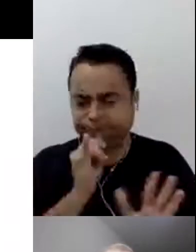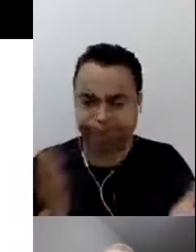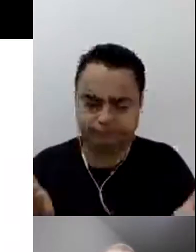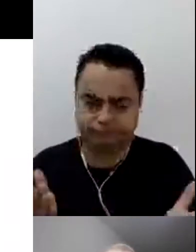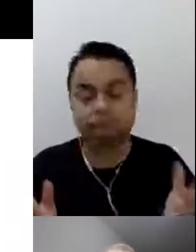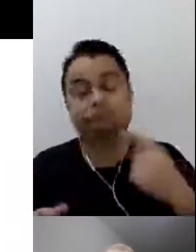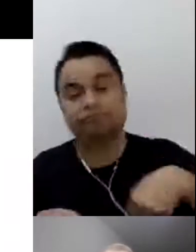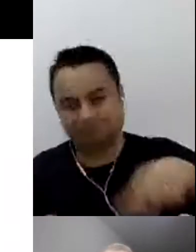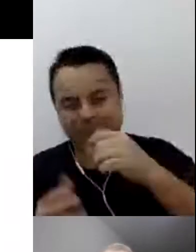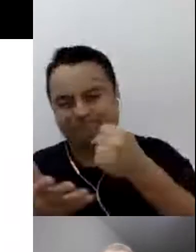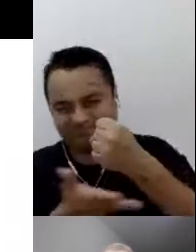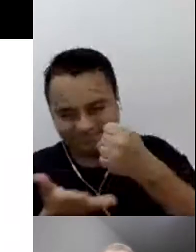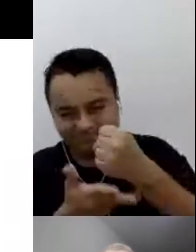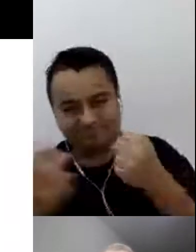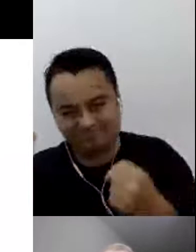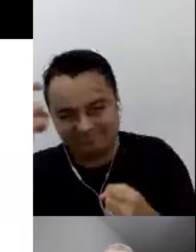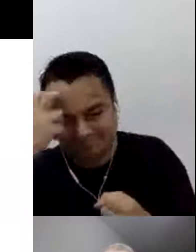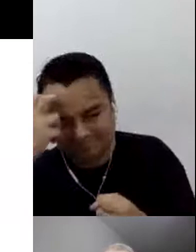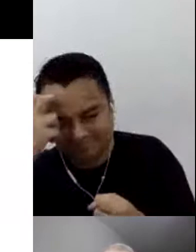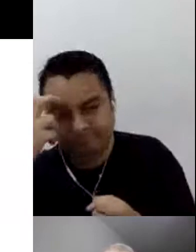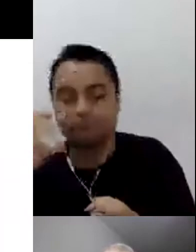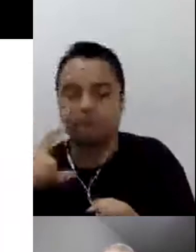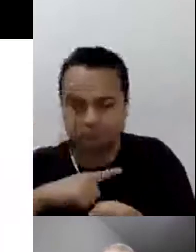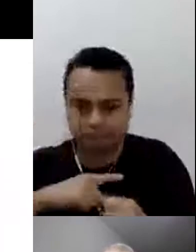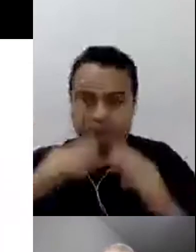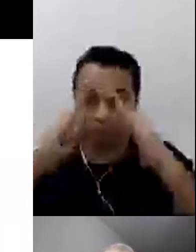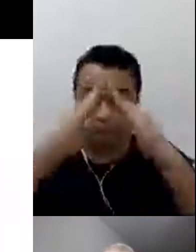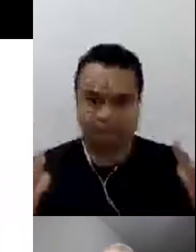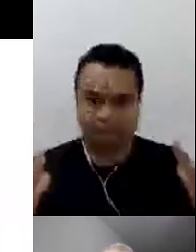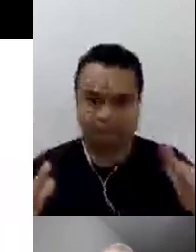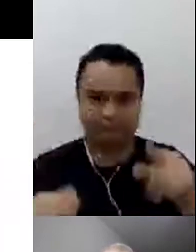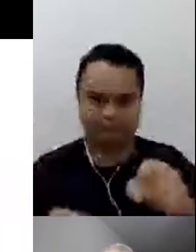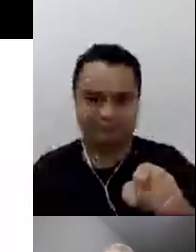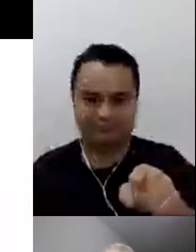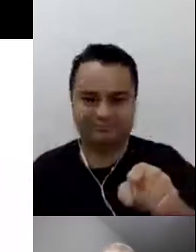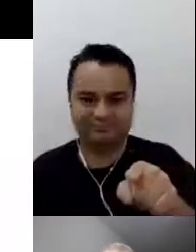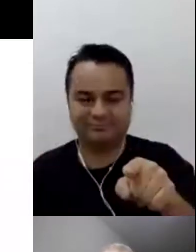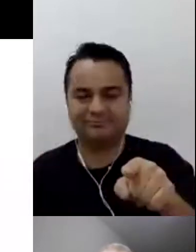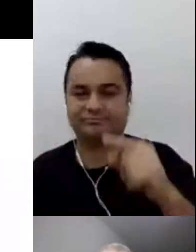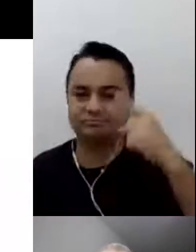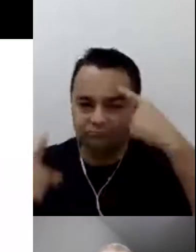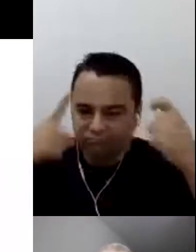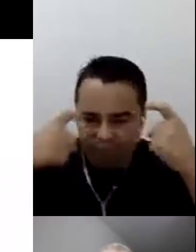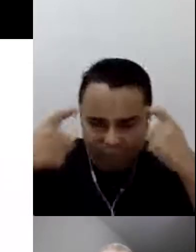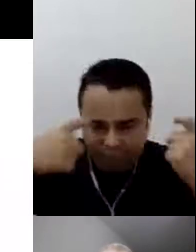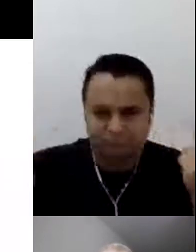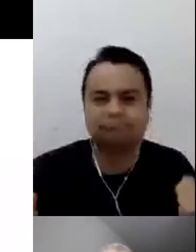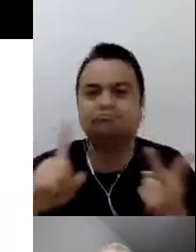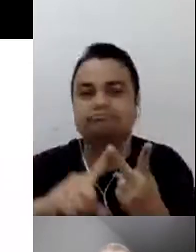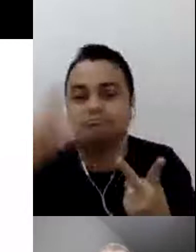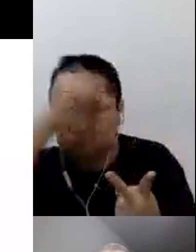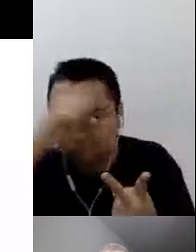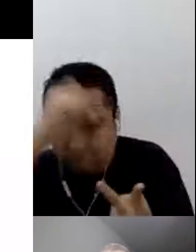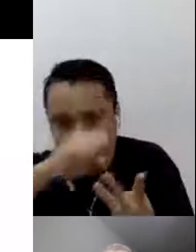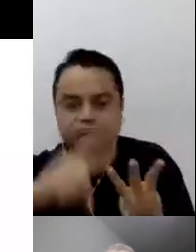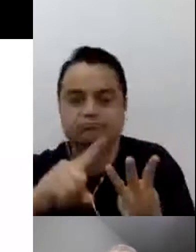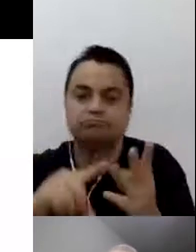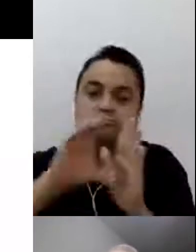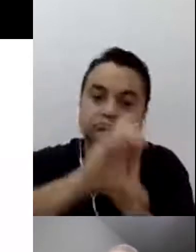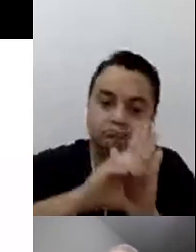Aí, com base nesse conhecimento, quando eu tenho essa pirâmide formada, com base em ideias, aprendizados,